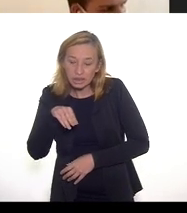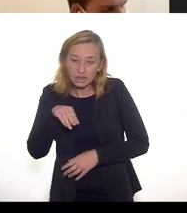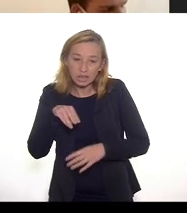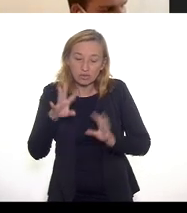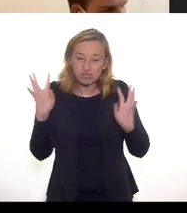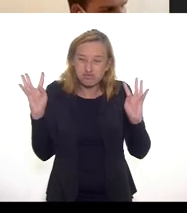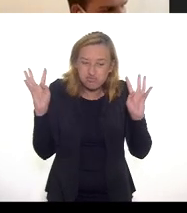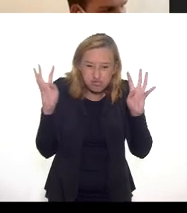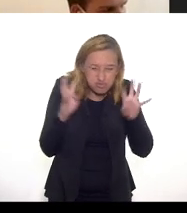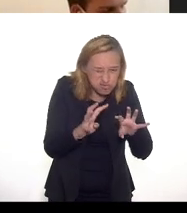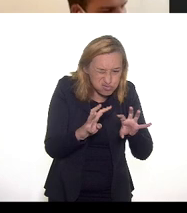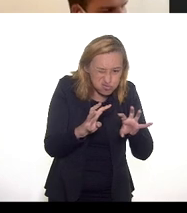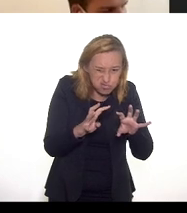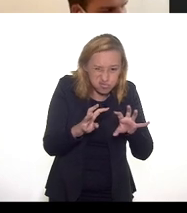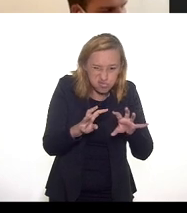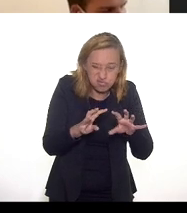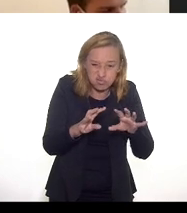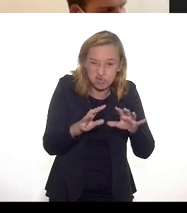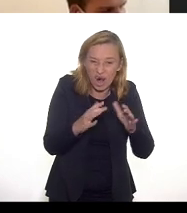para literalmente